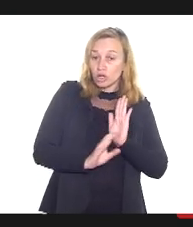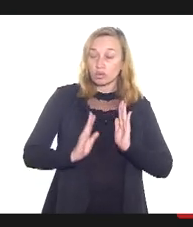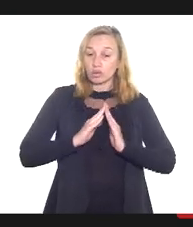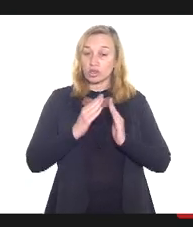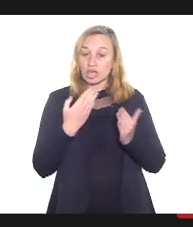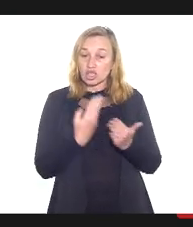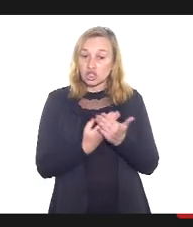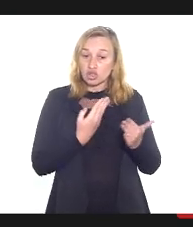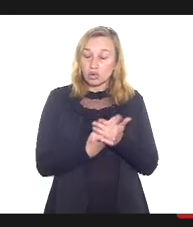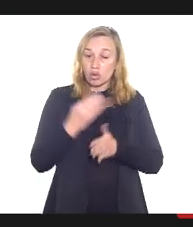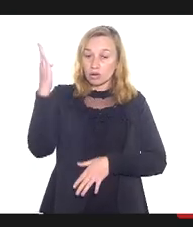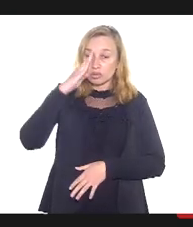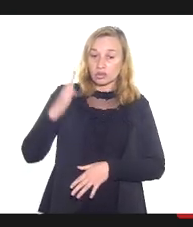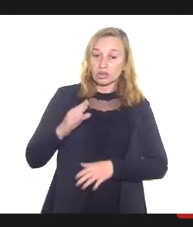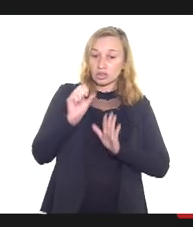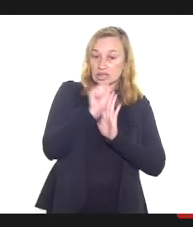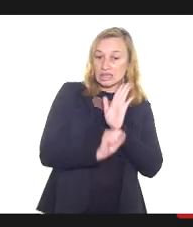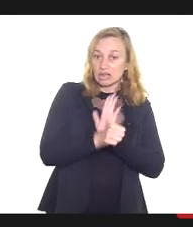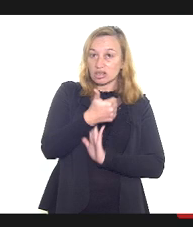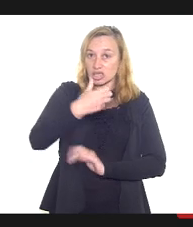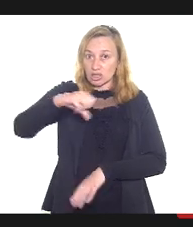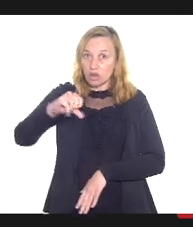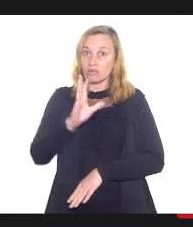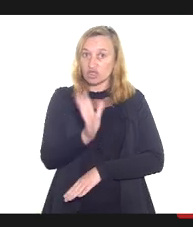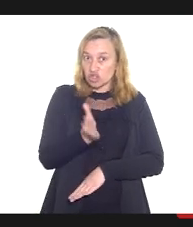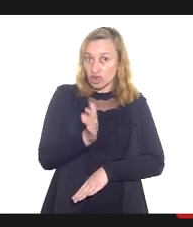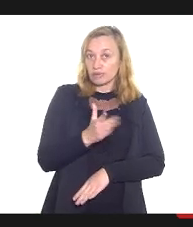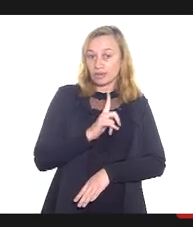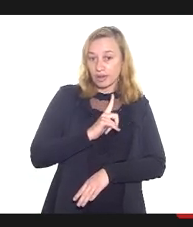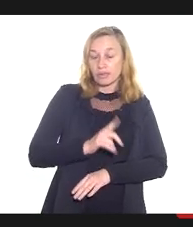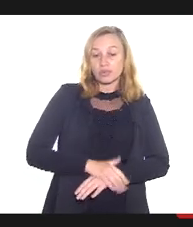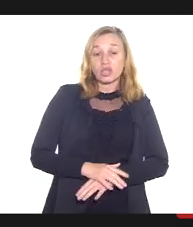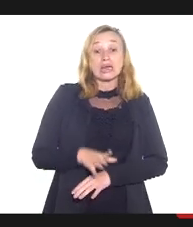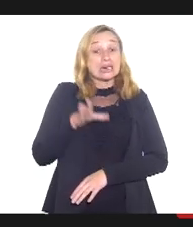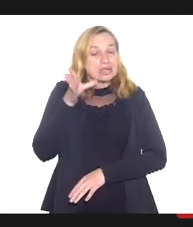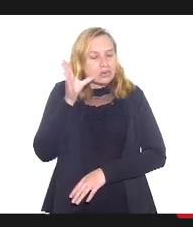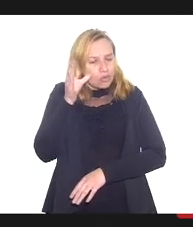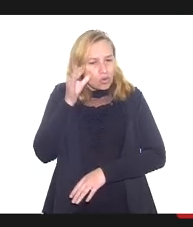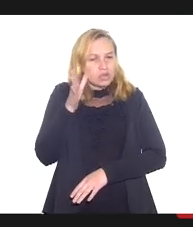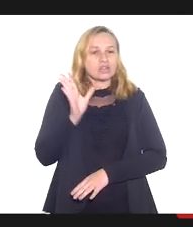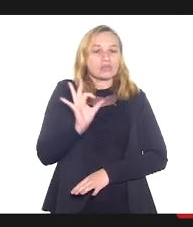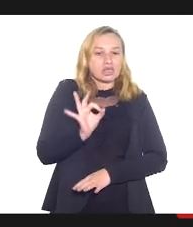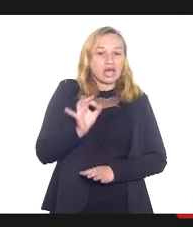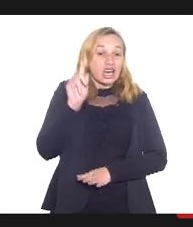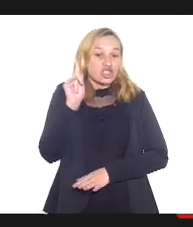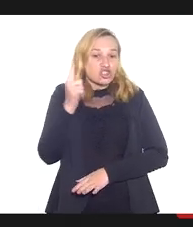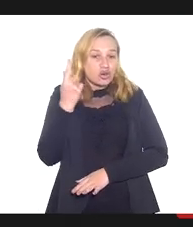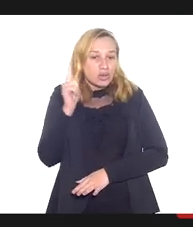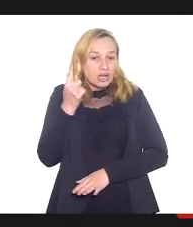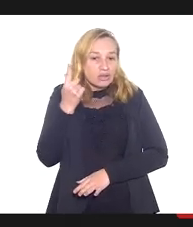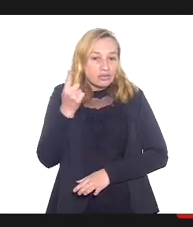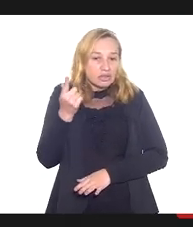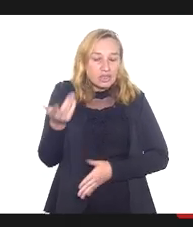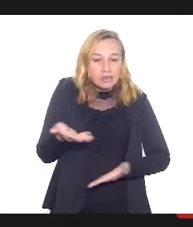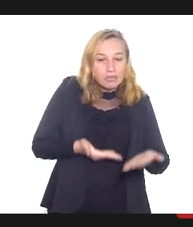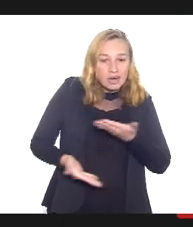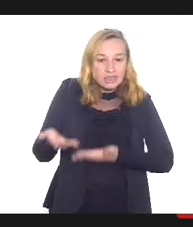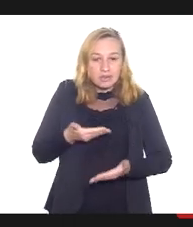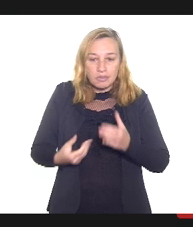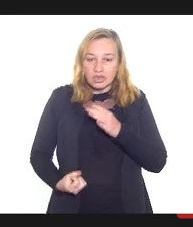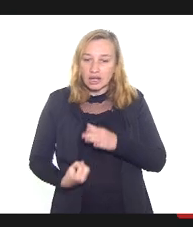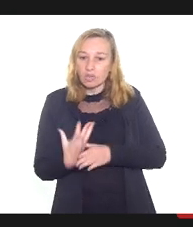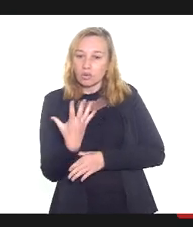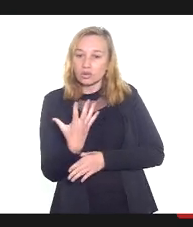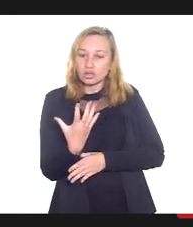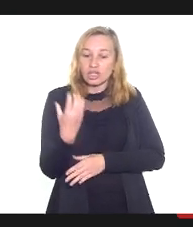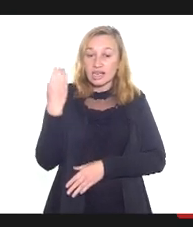já estivesse desde o século XIX. Né. E, curiosamente, a geografia que vem participando da construção dessa